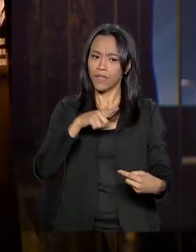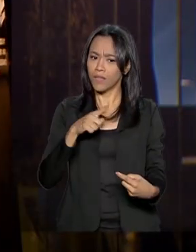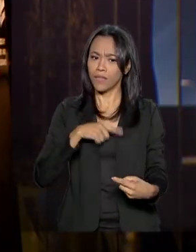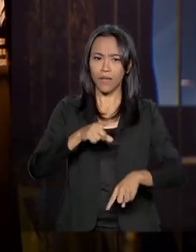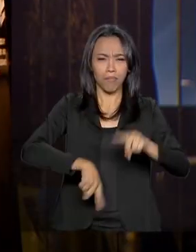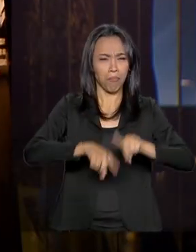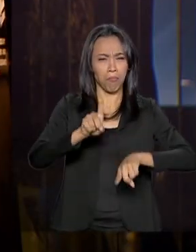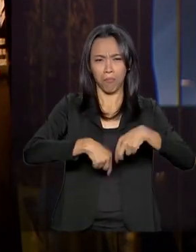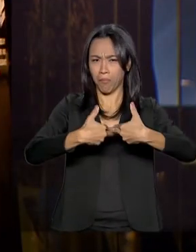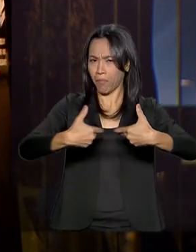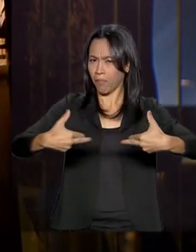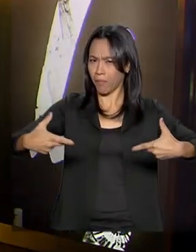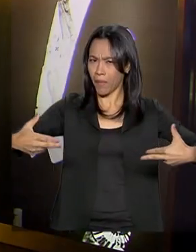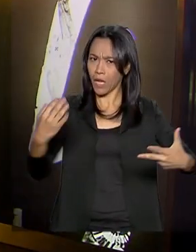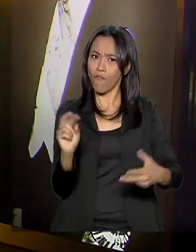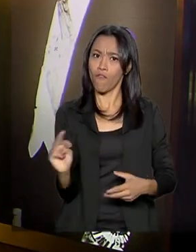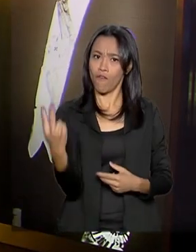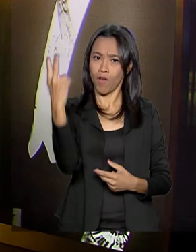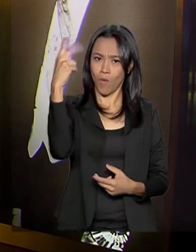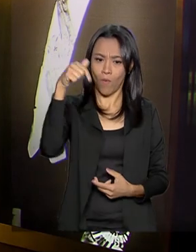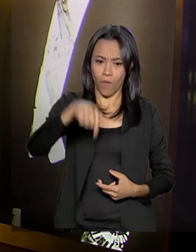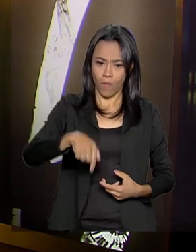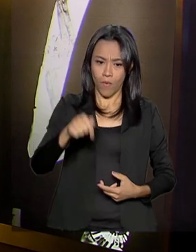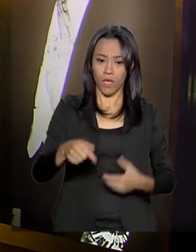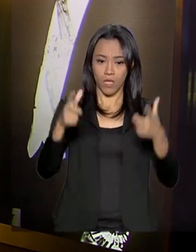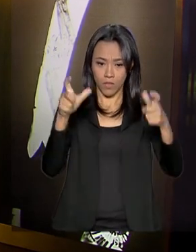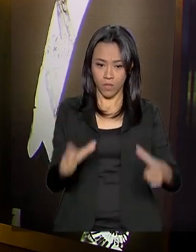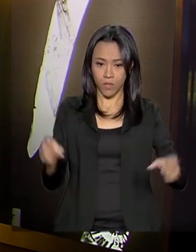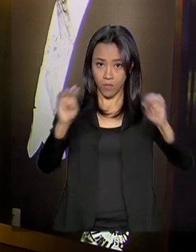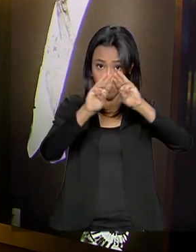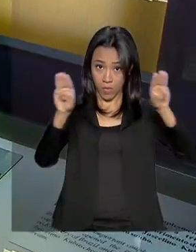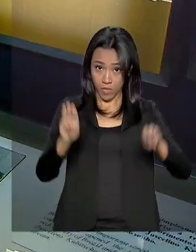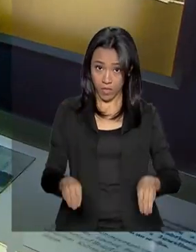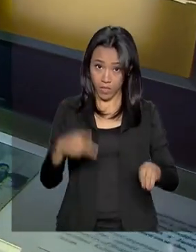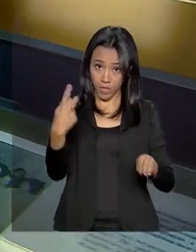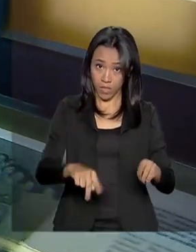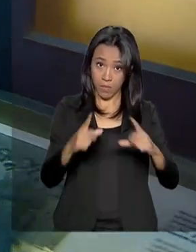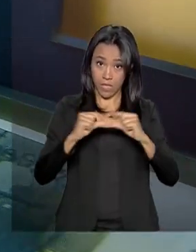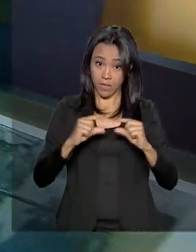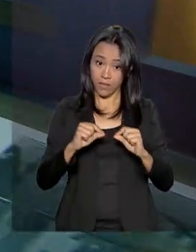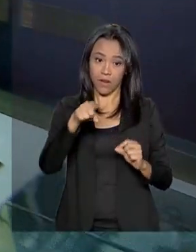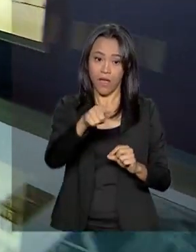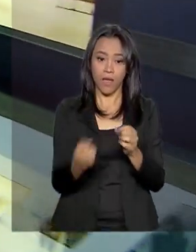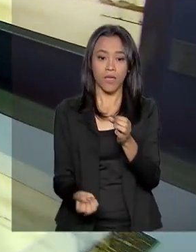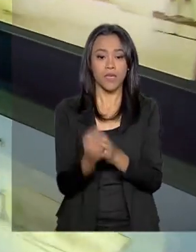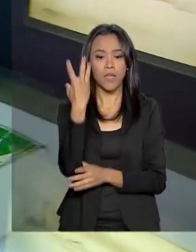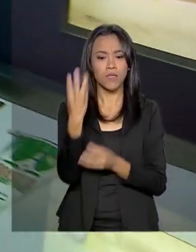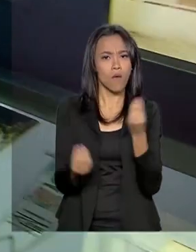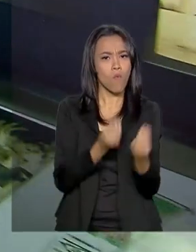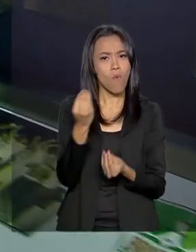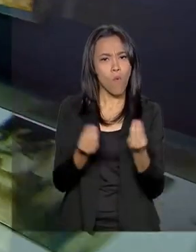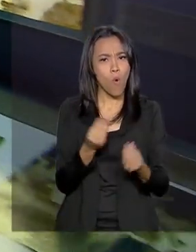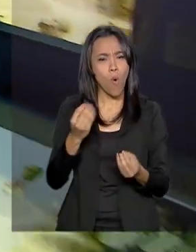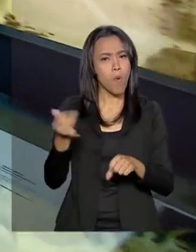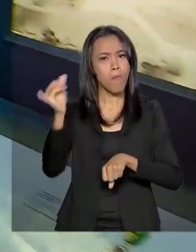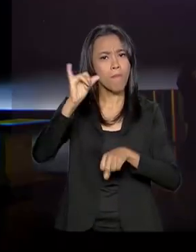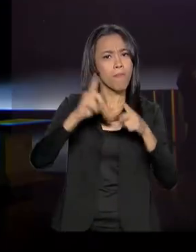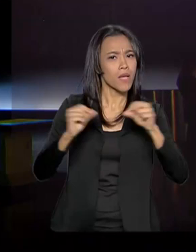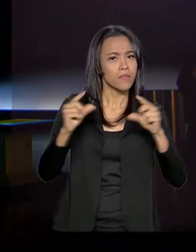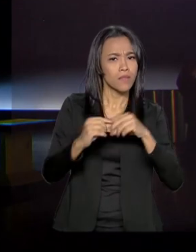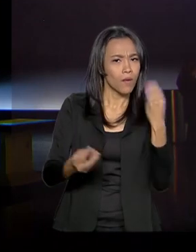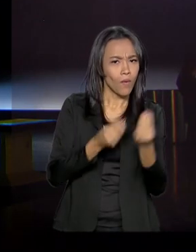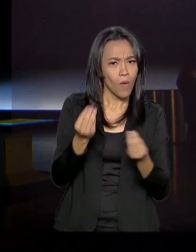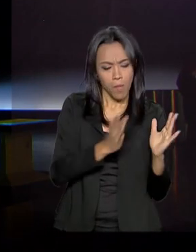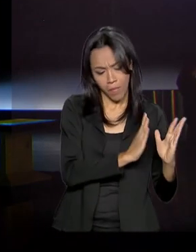artístico e histórico. Aqui no Memorial JK, por exemplo, a história da criação da capital do país está viva